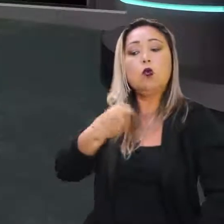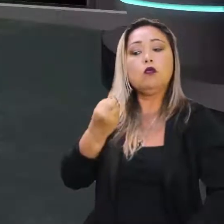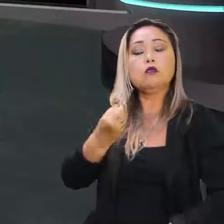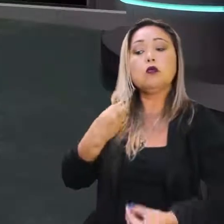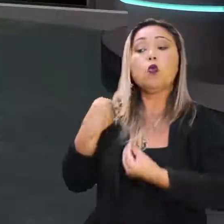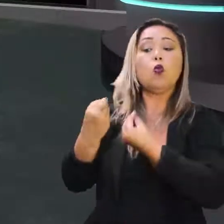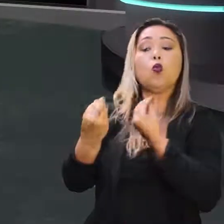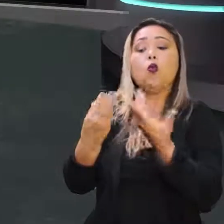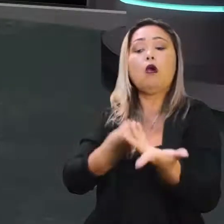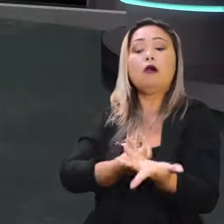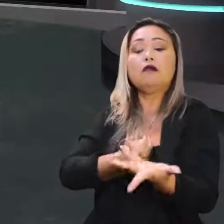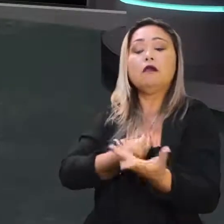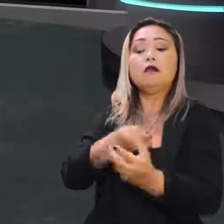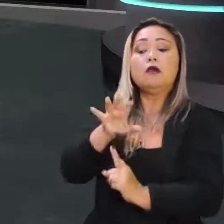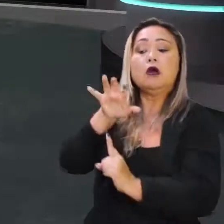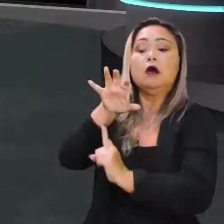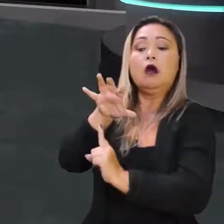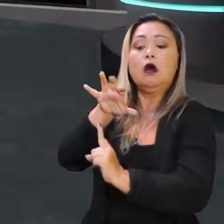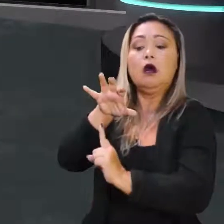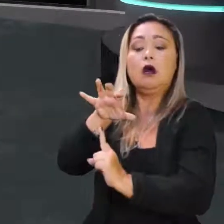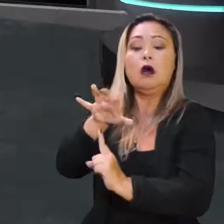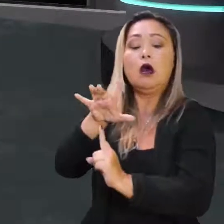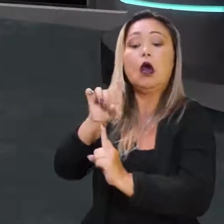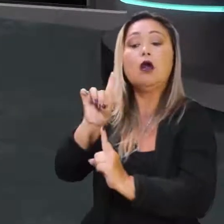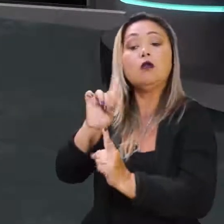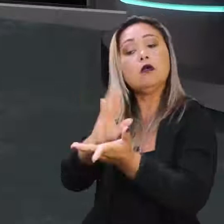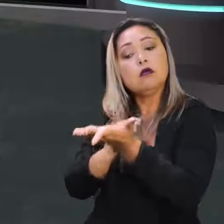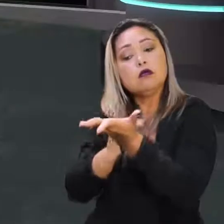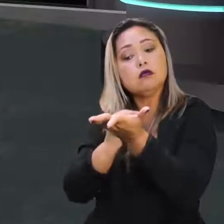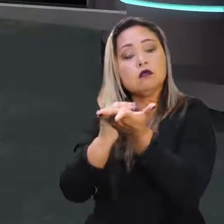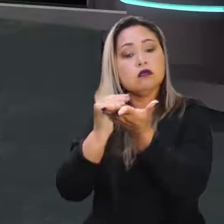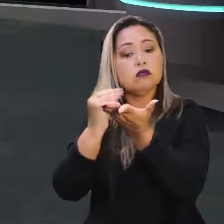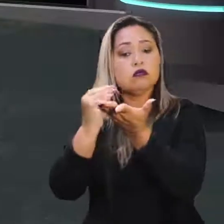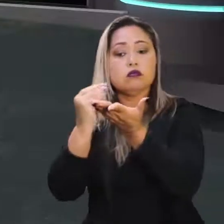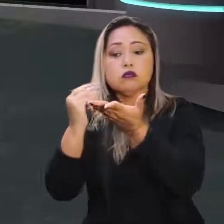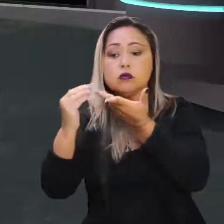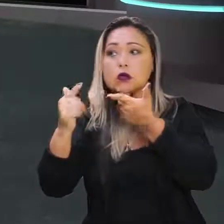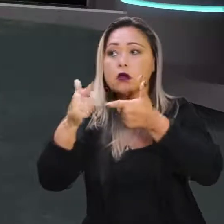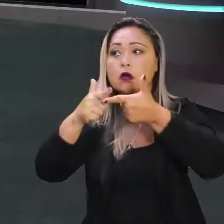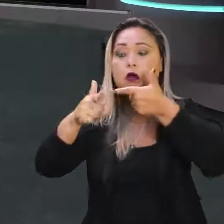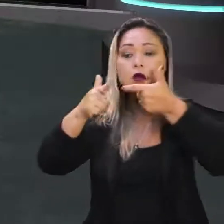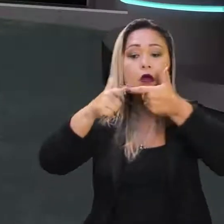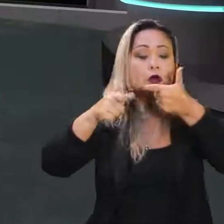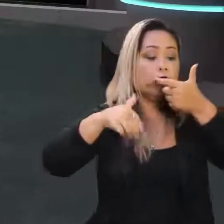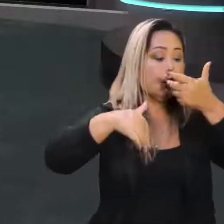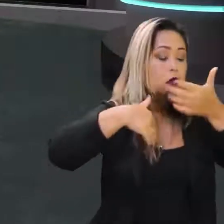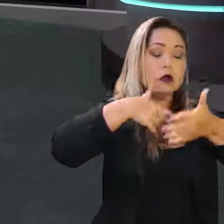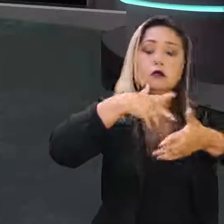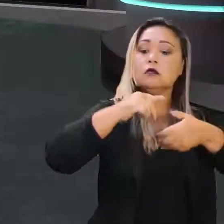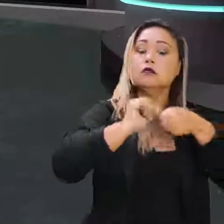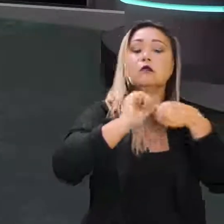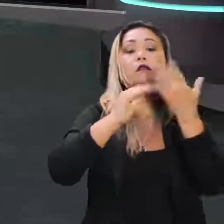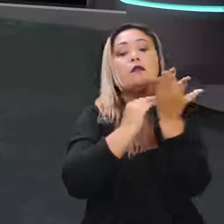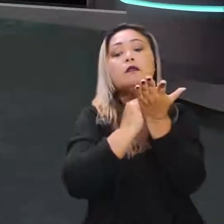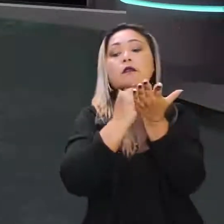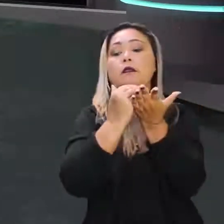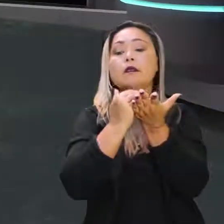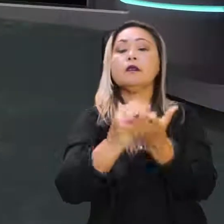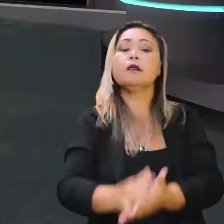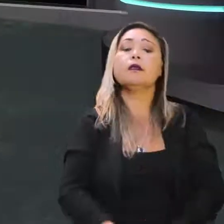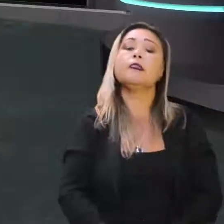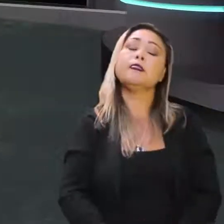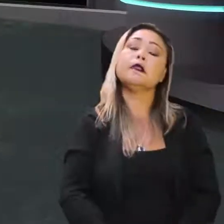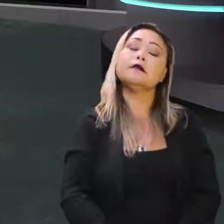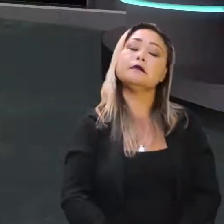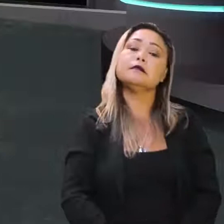de vida, e aí com certeza, entra pelo lado da história, vamos ficar no lado da arte. Os conflitos foram iniciando, né, professor? É verdade. Então,